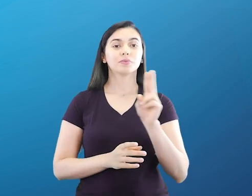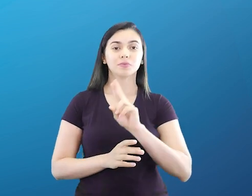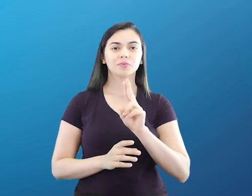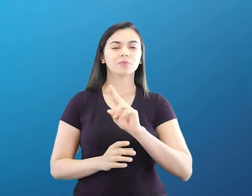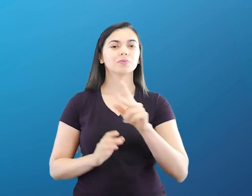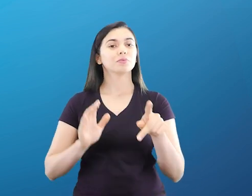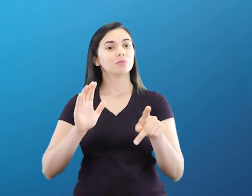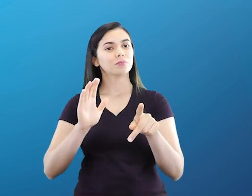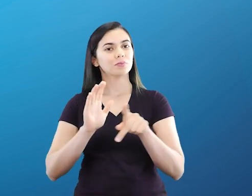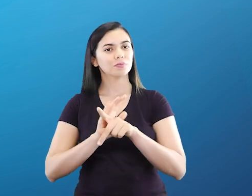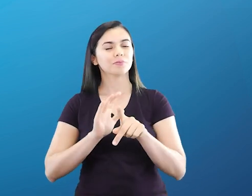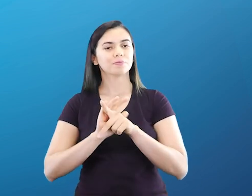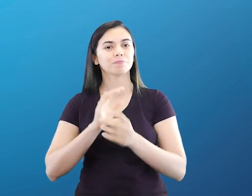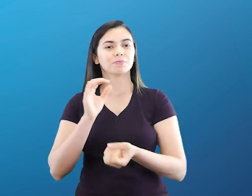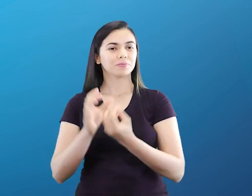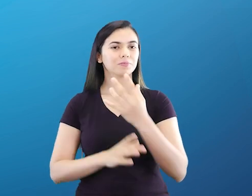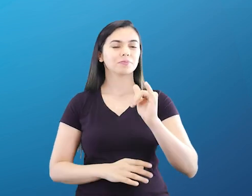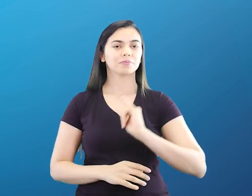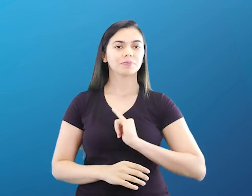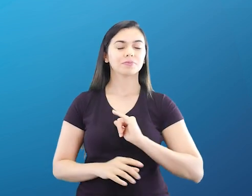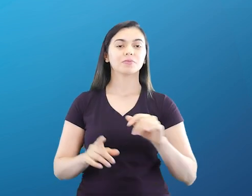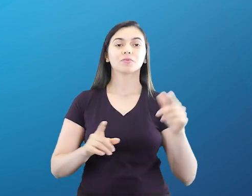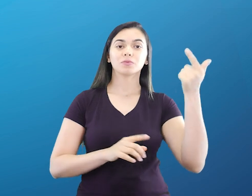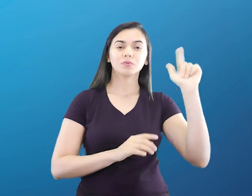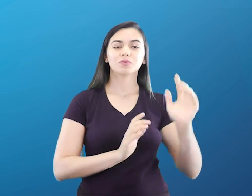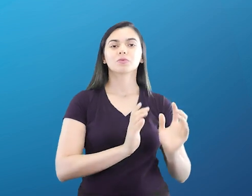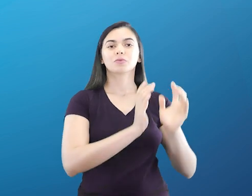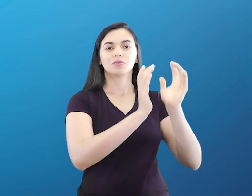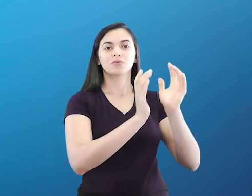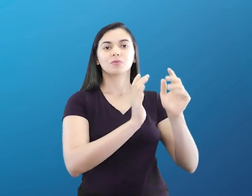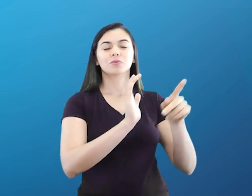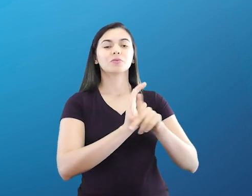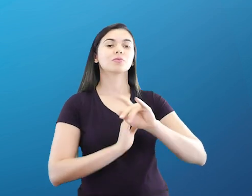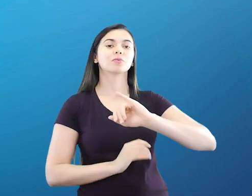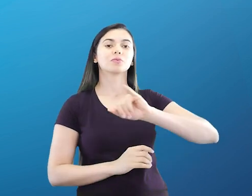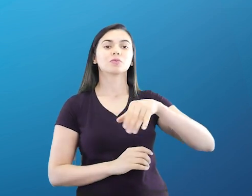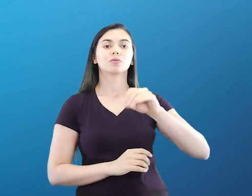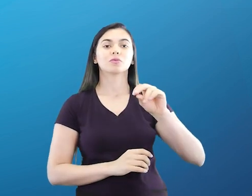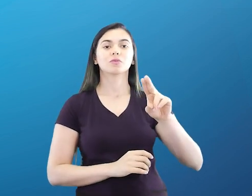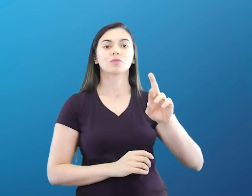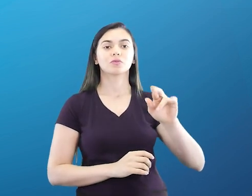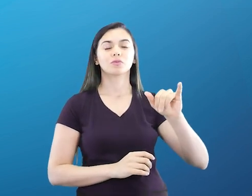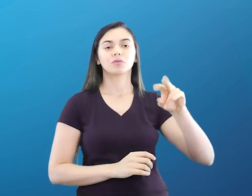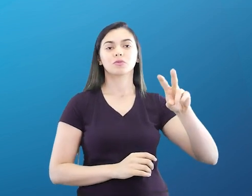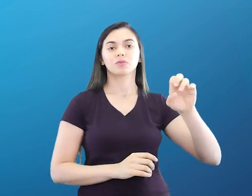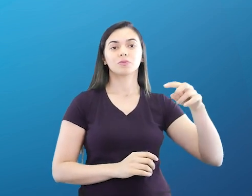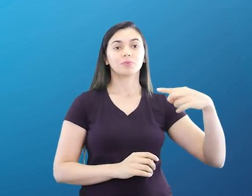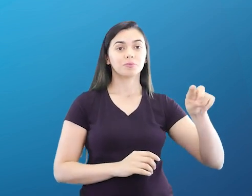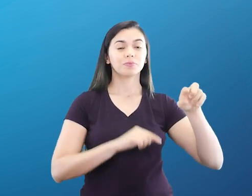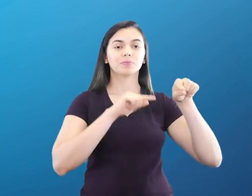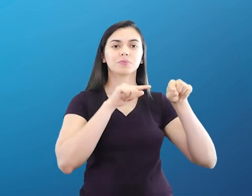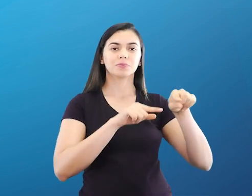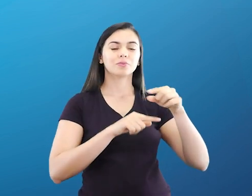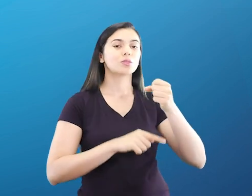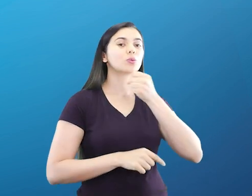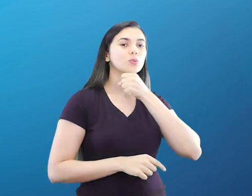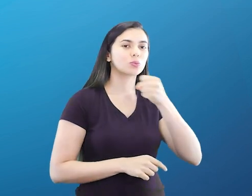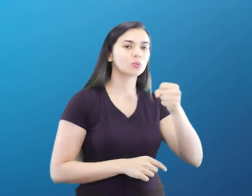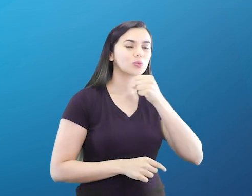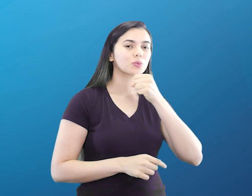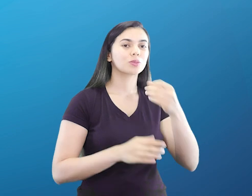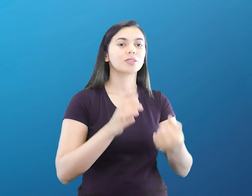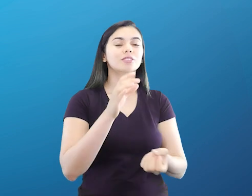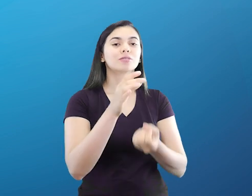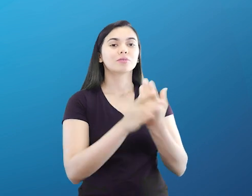fundador da nossa cidade, e a outra é o troféu Jurivê de Macedo. Jurivê de Macedo foi o jornalista